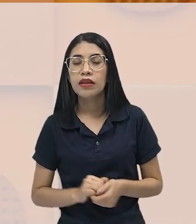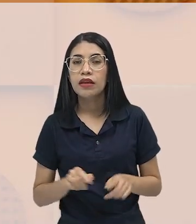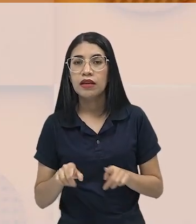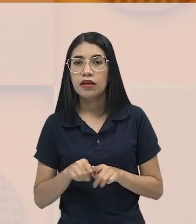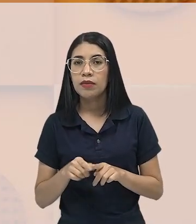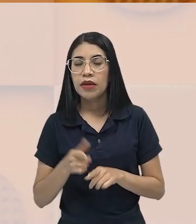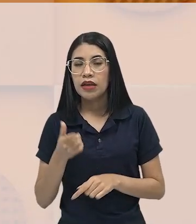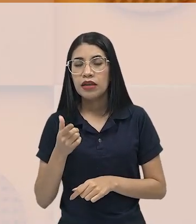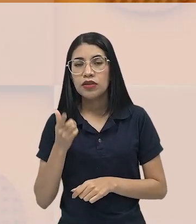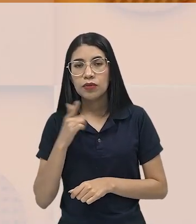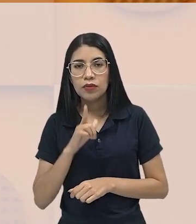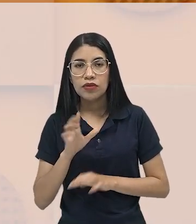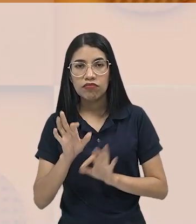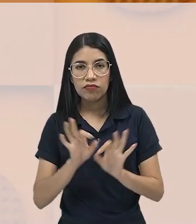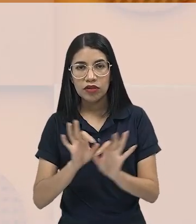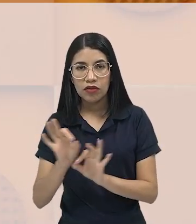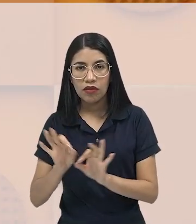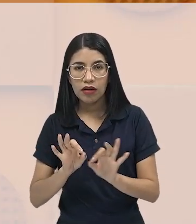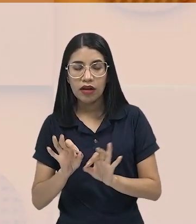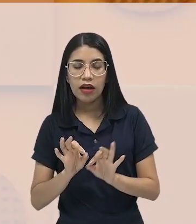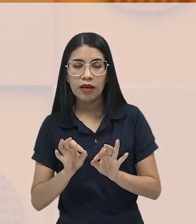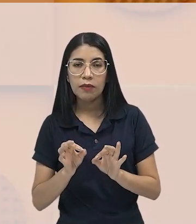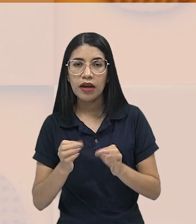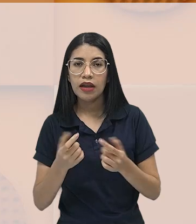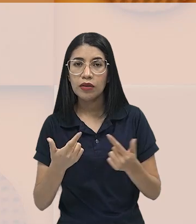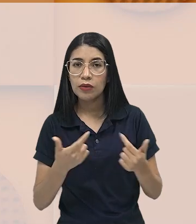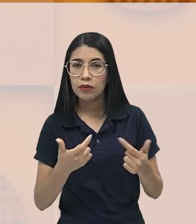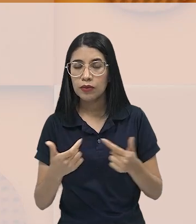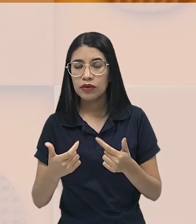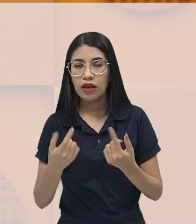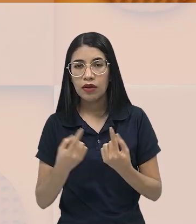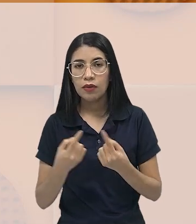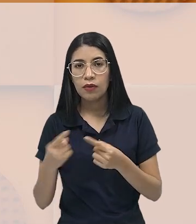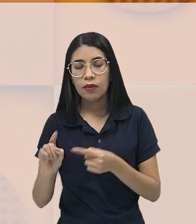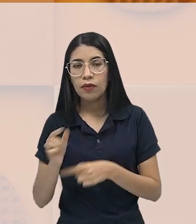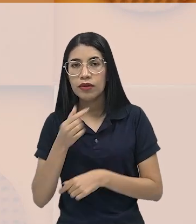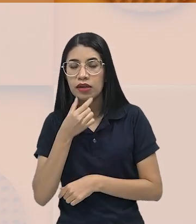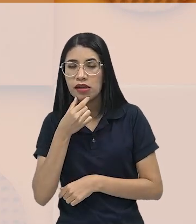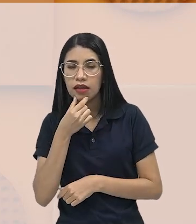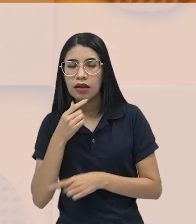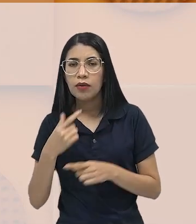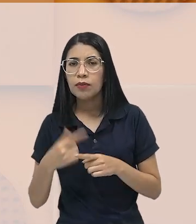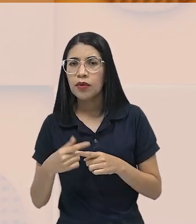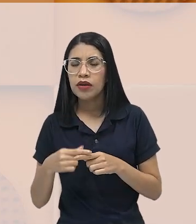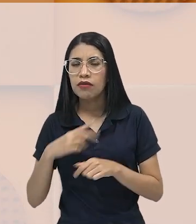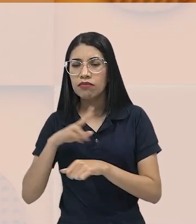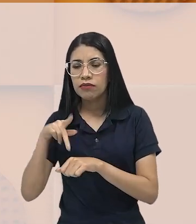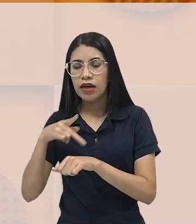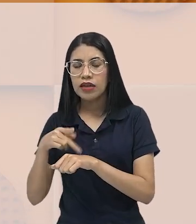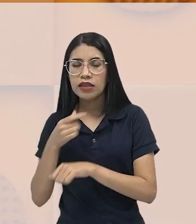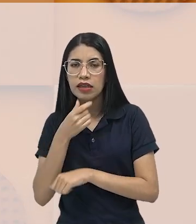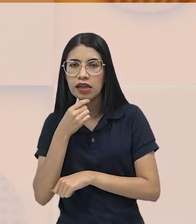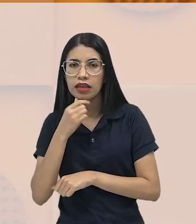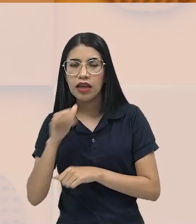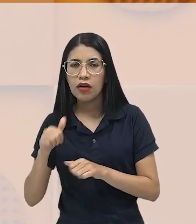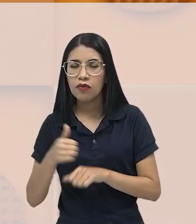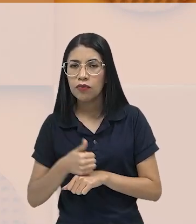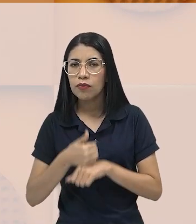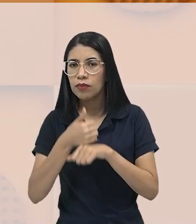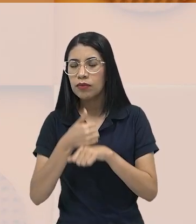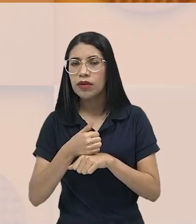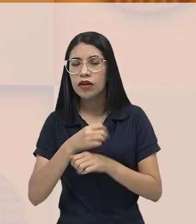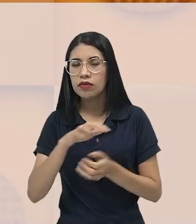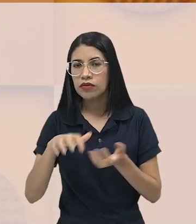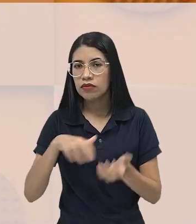conseguir se organizar e lutar contra a Inglaterra. Ah, professora, mas por que a Inglaterra, sendo um país, né, pioneiro da Revolução